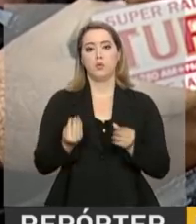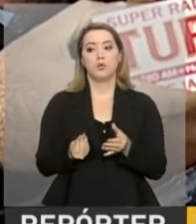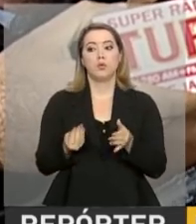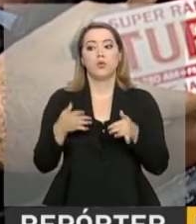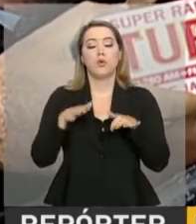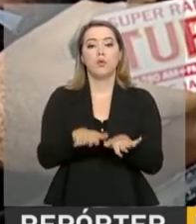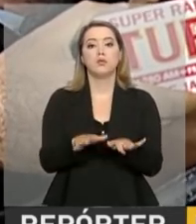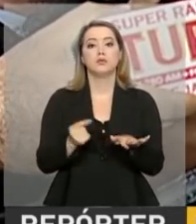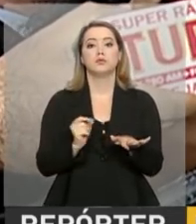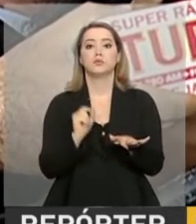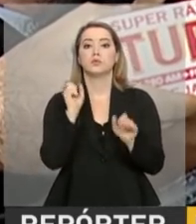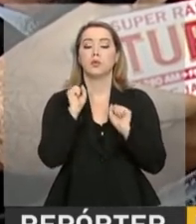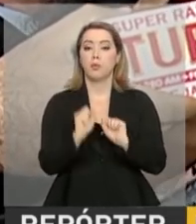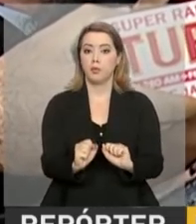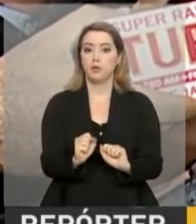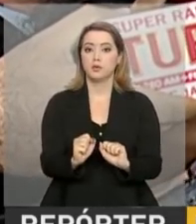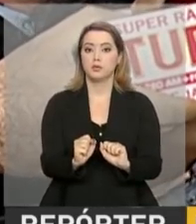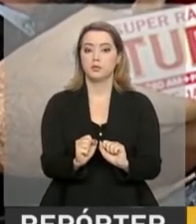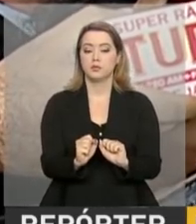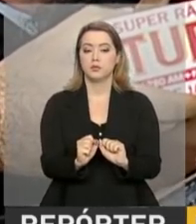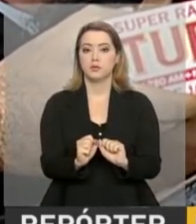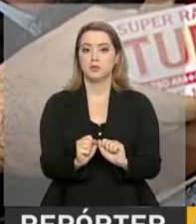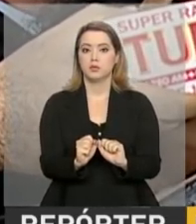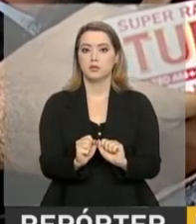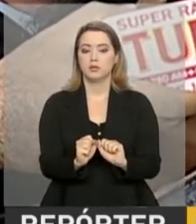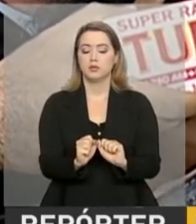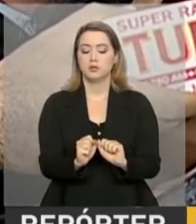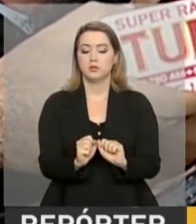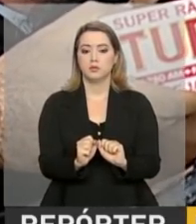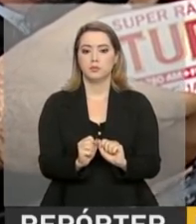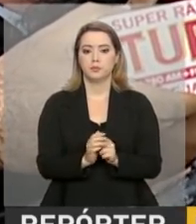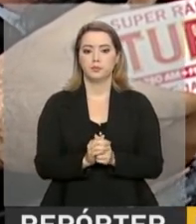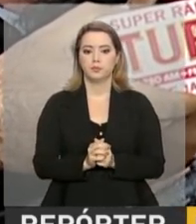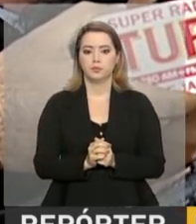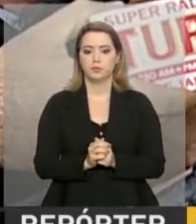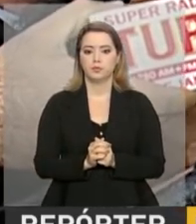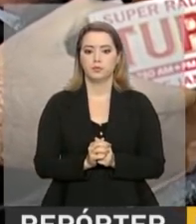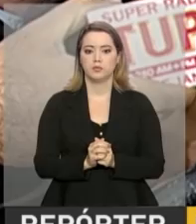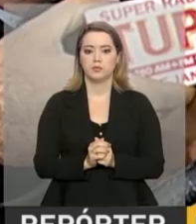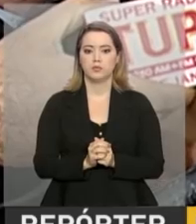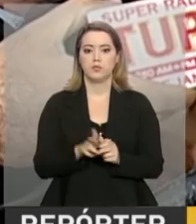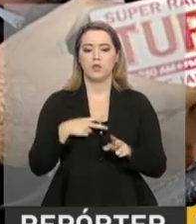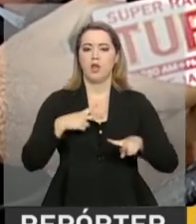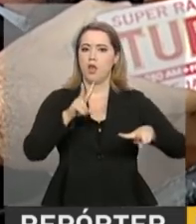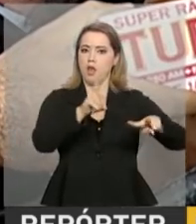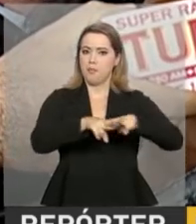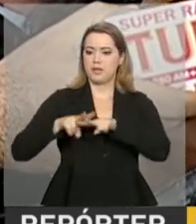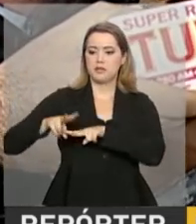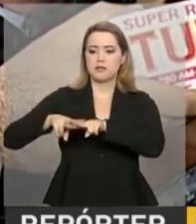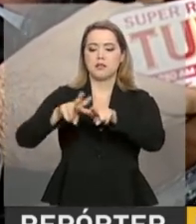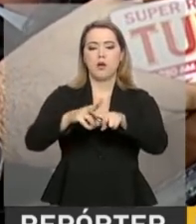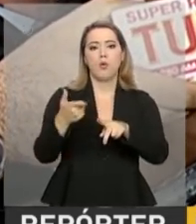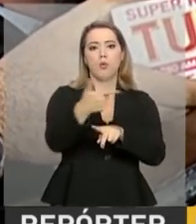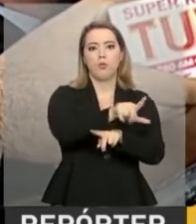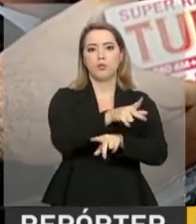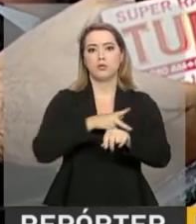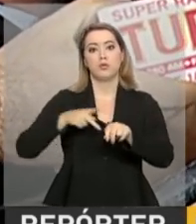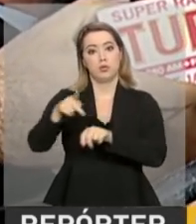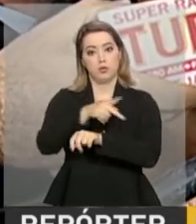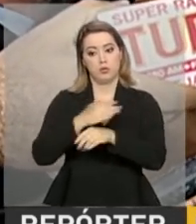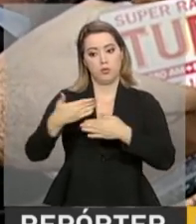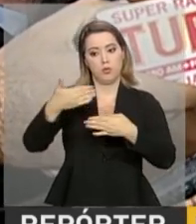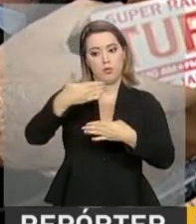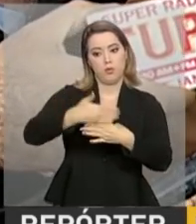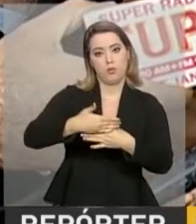de acordo que permite a detenção fora das fronteiras do país, mas que seja no âmbito